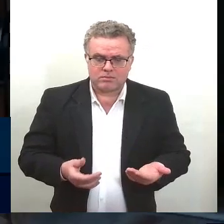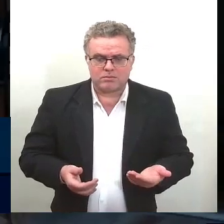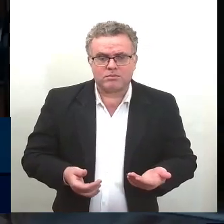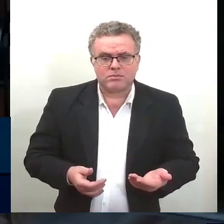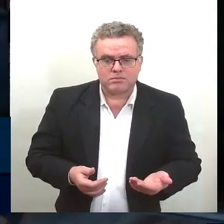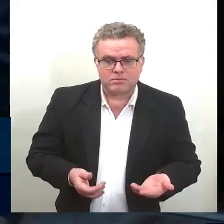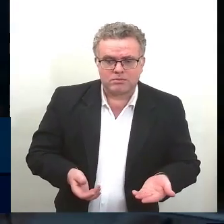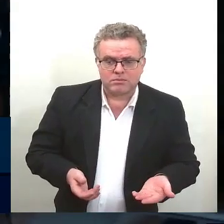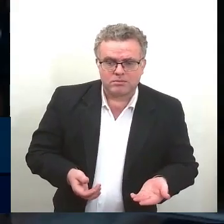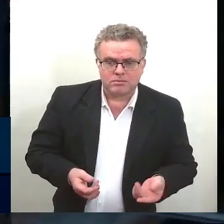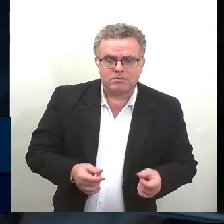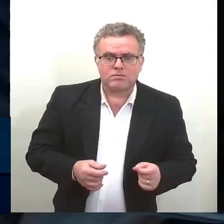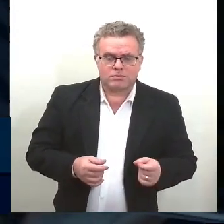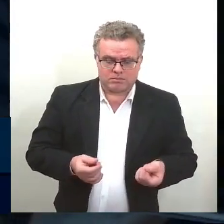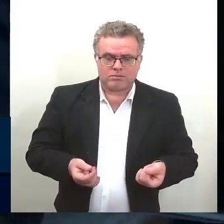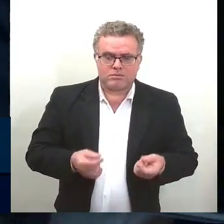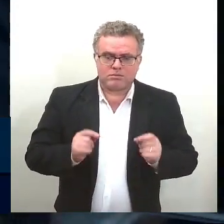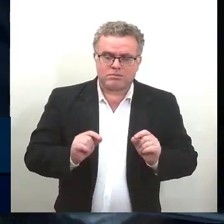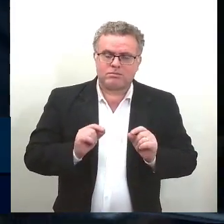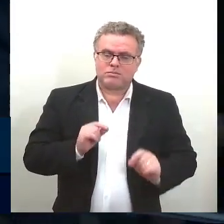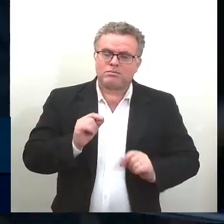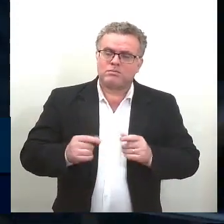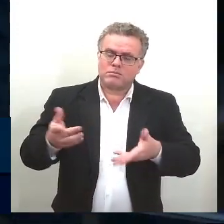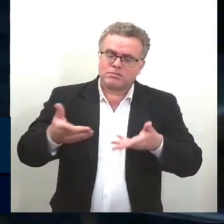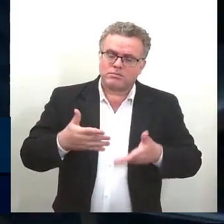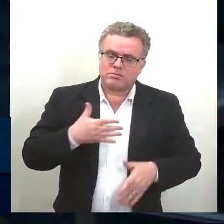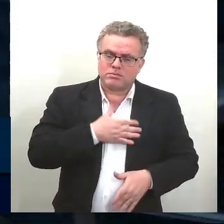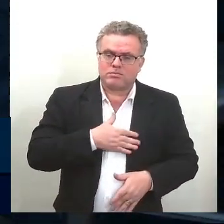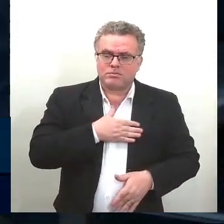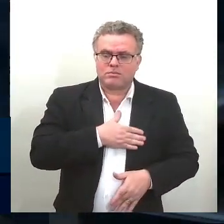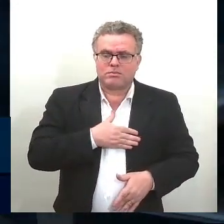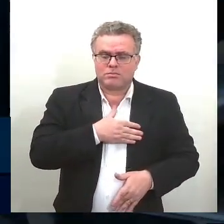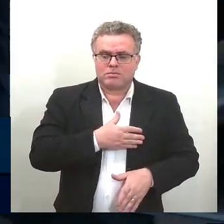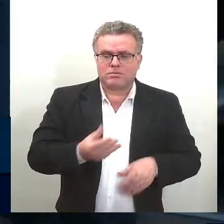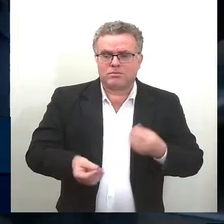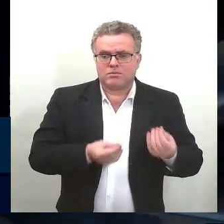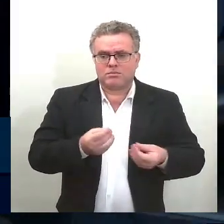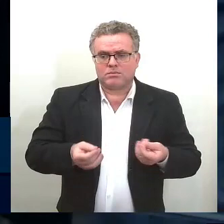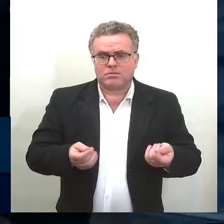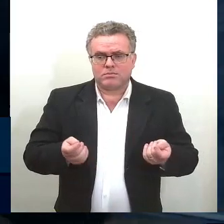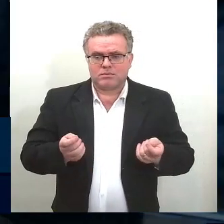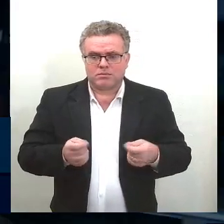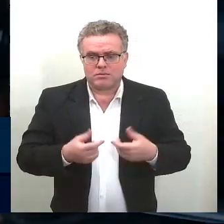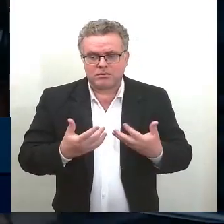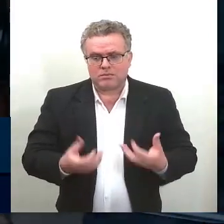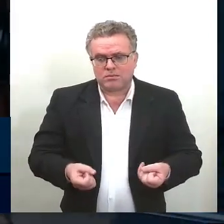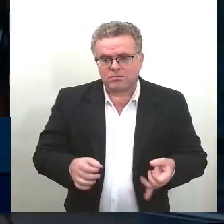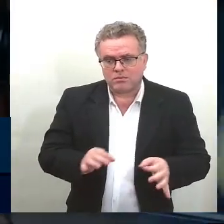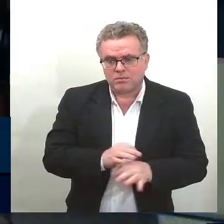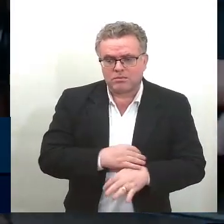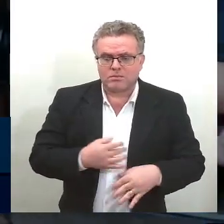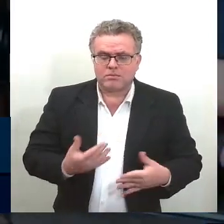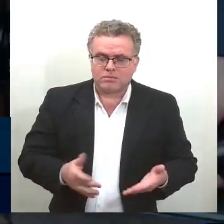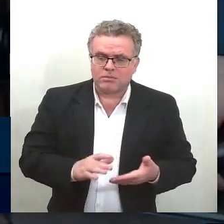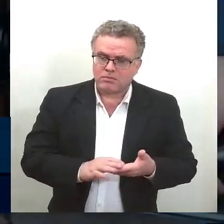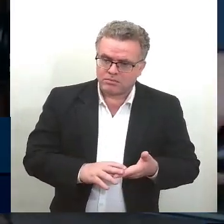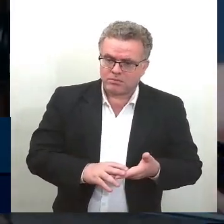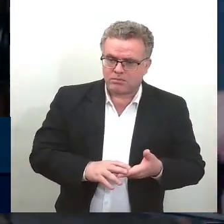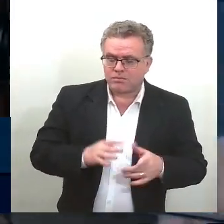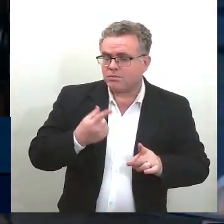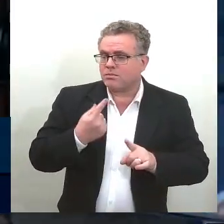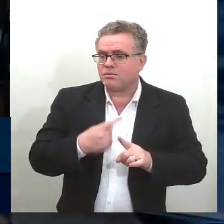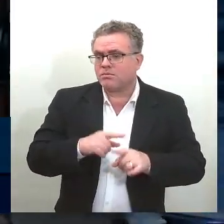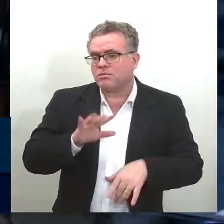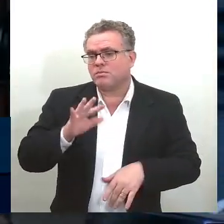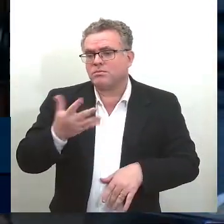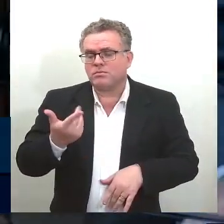convite para ela e ela disse: ah, eu não vou poder assumir a pasta porque eu... Aí ela disse: por quê? Porque eu estou grávida. Qual o problema? Você vai ter seu